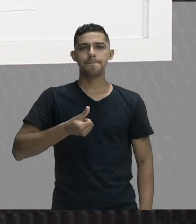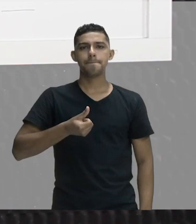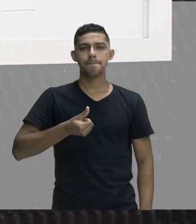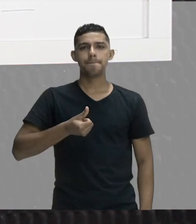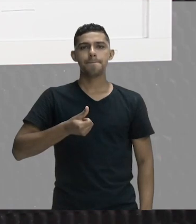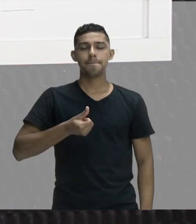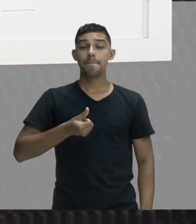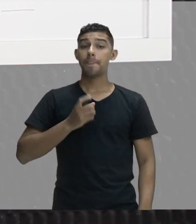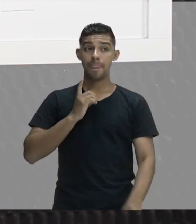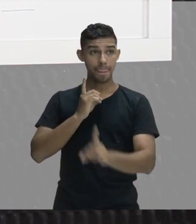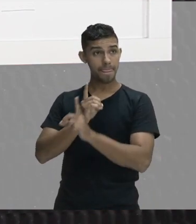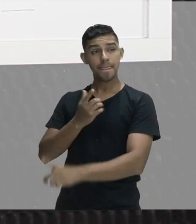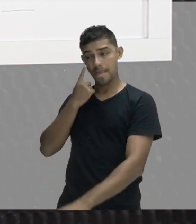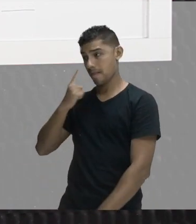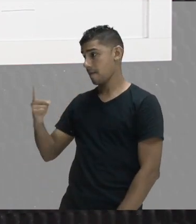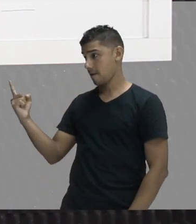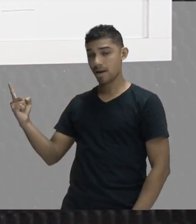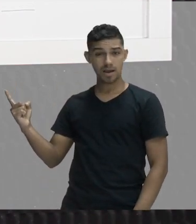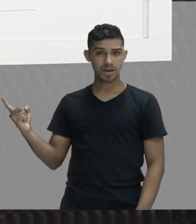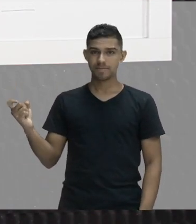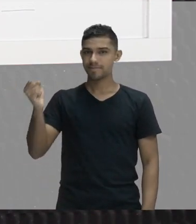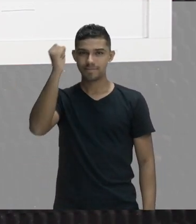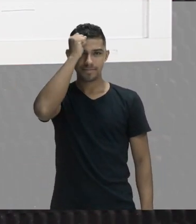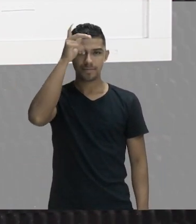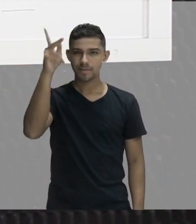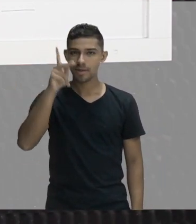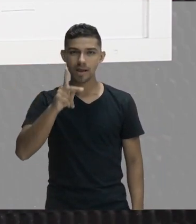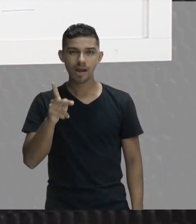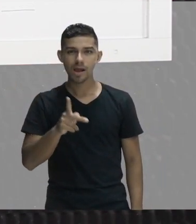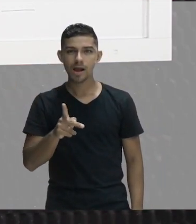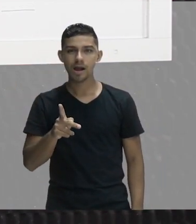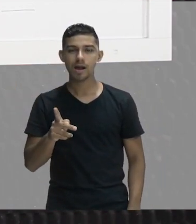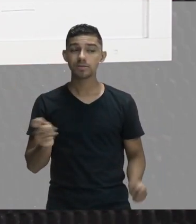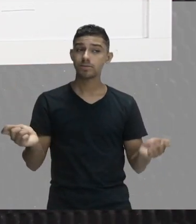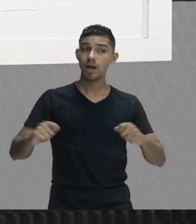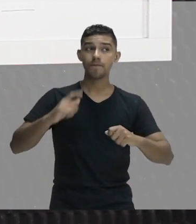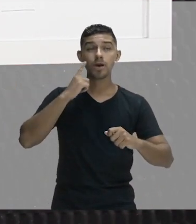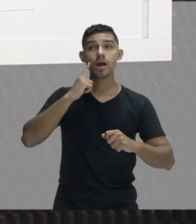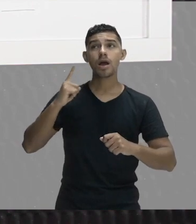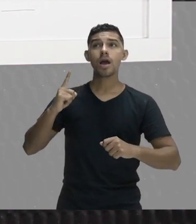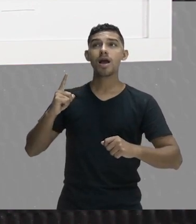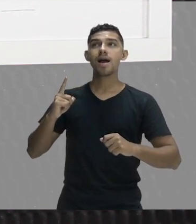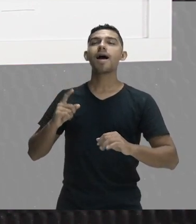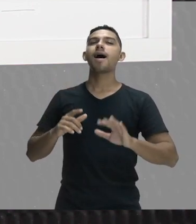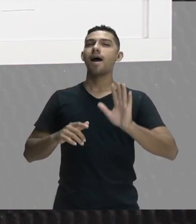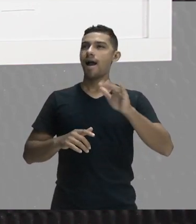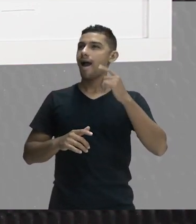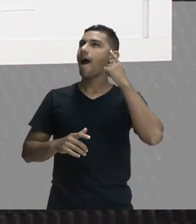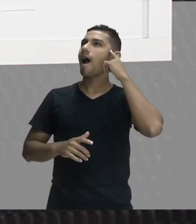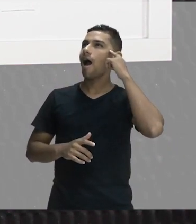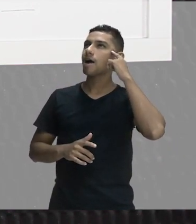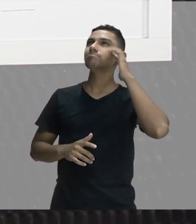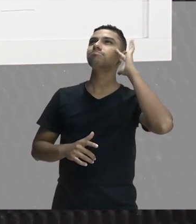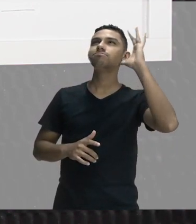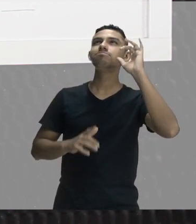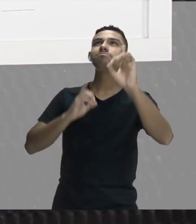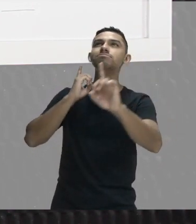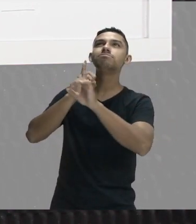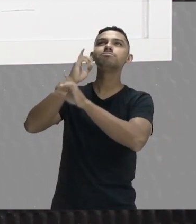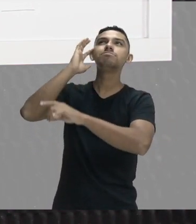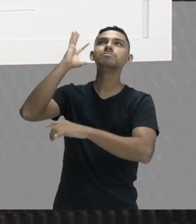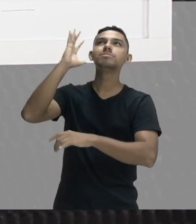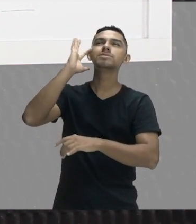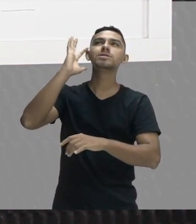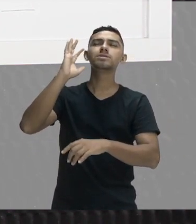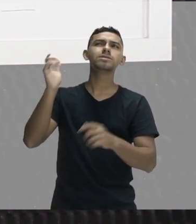exatamente o 6 que nós encontramos aqui. Tá? Então, ao invés de fazer toda essa árvore de possibilidade, eu multiplico